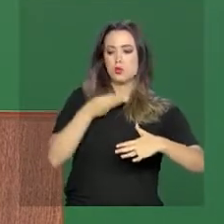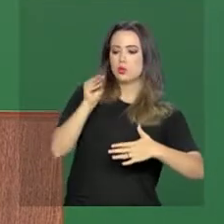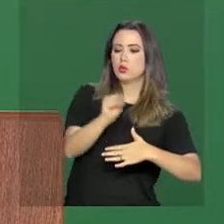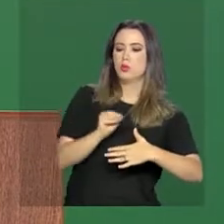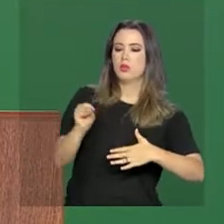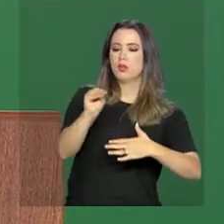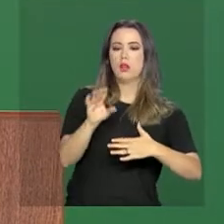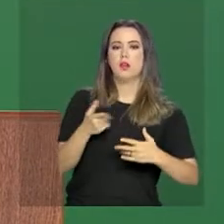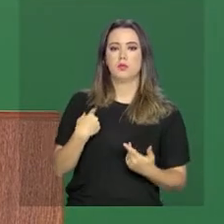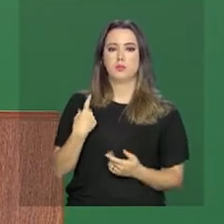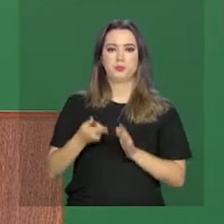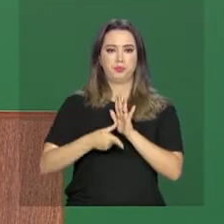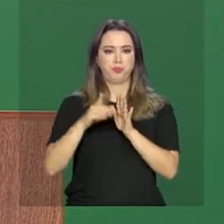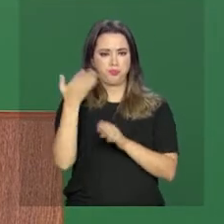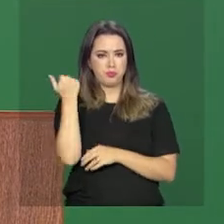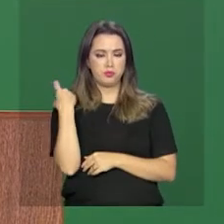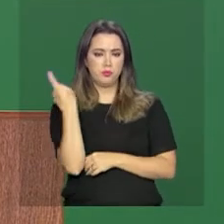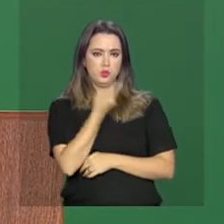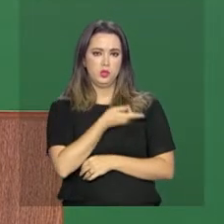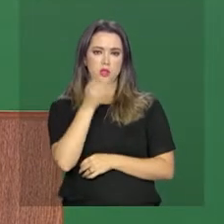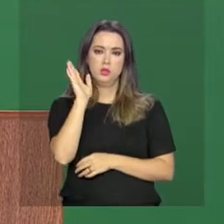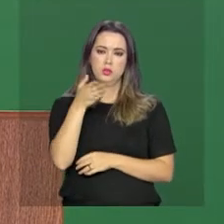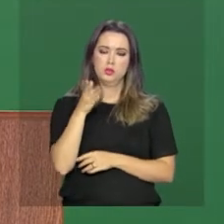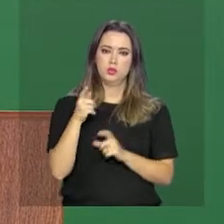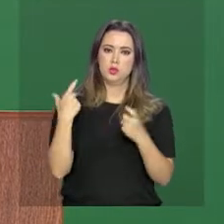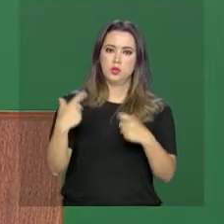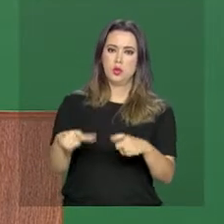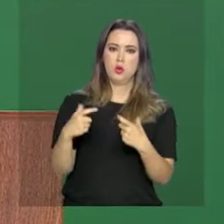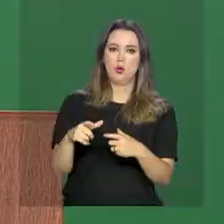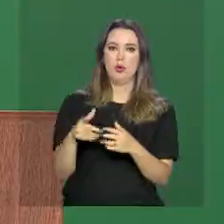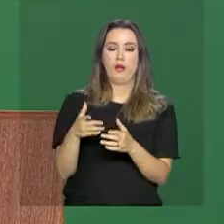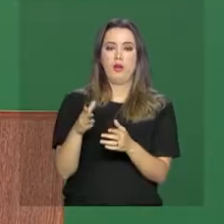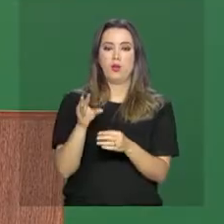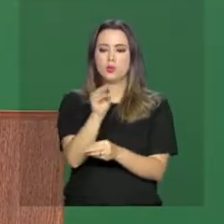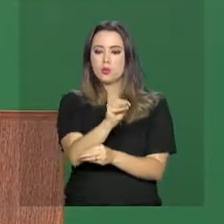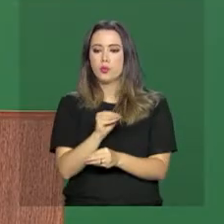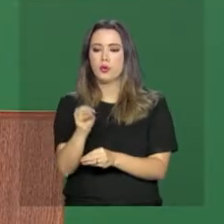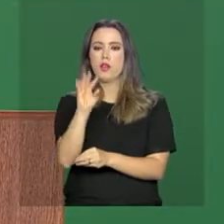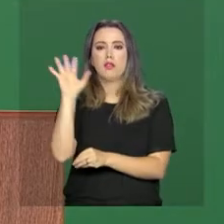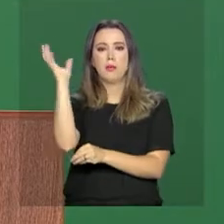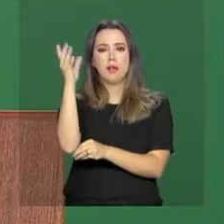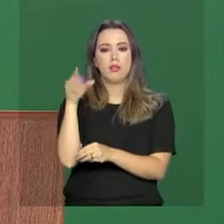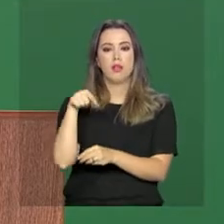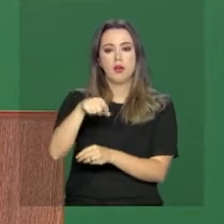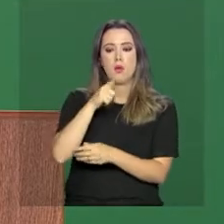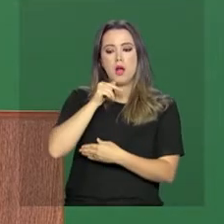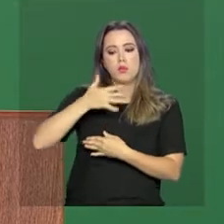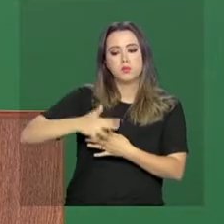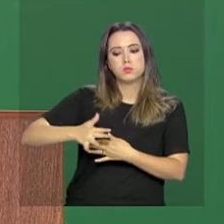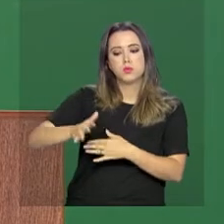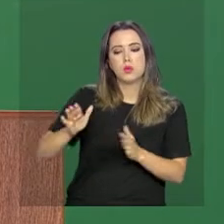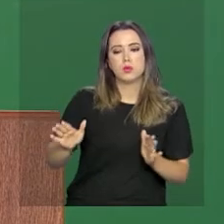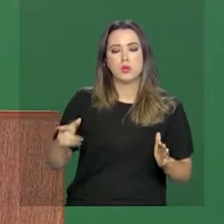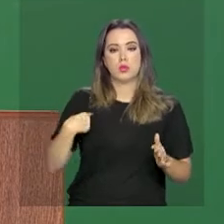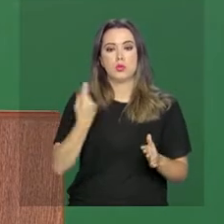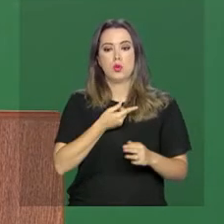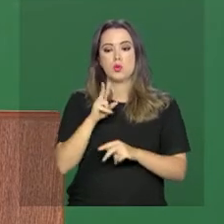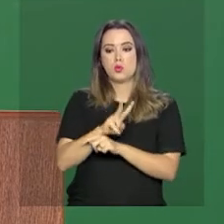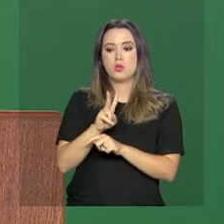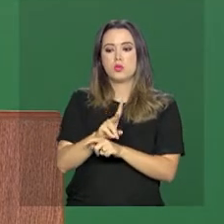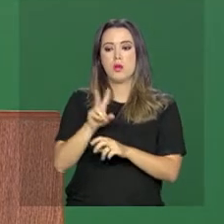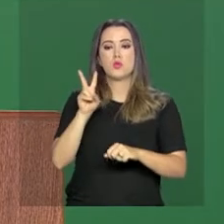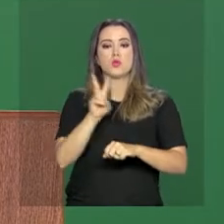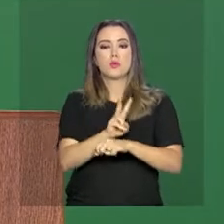fizemos uma grande preservação de reservas marinhas. Nós acabamos preservando uma área